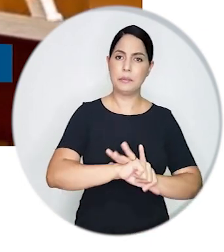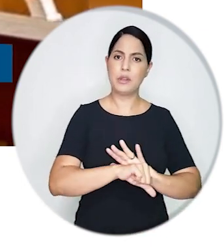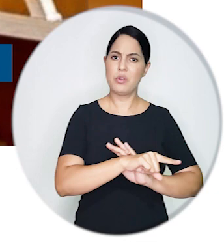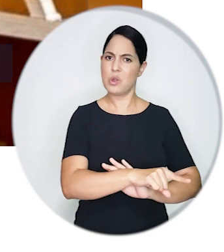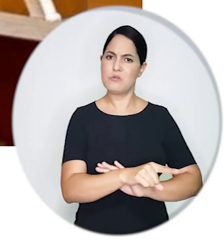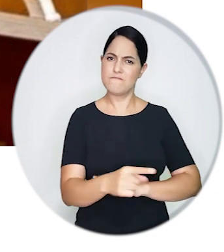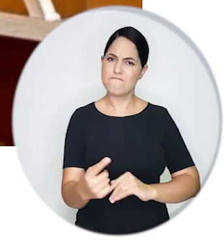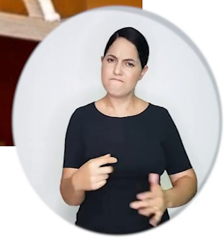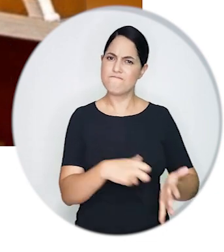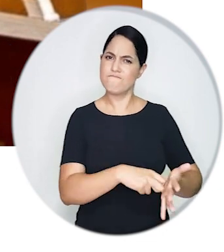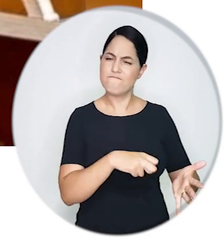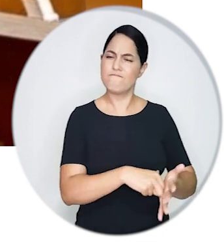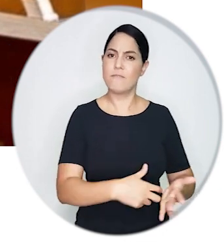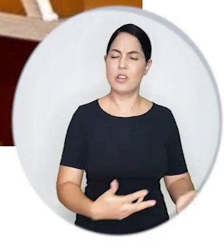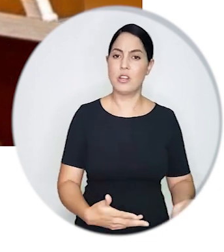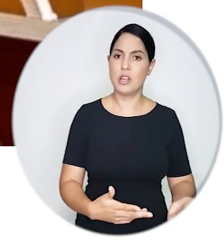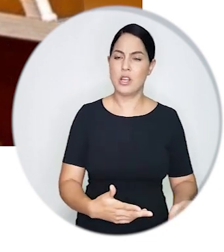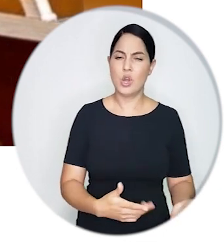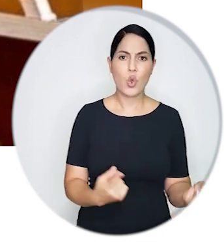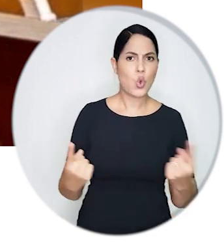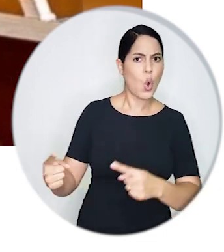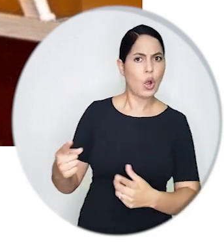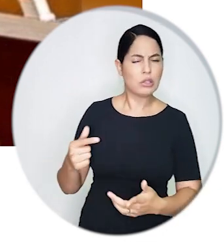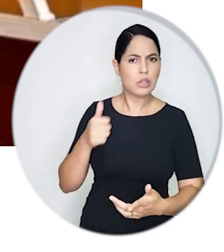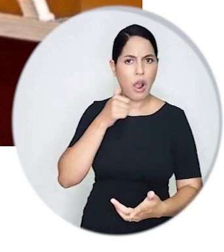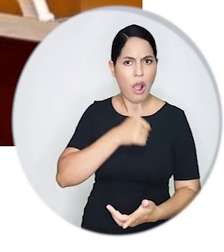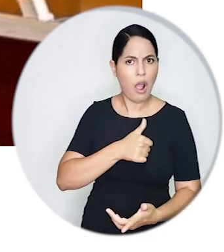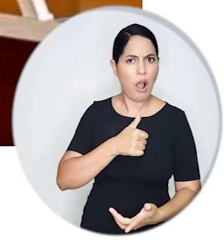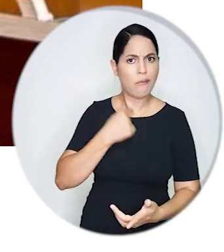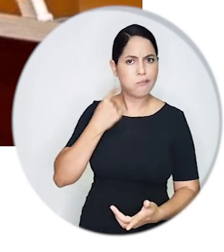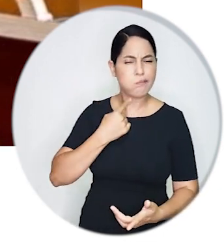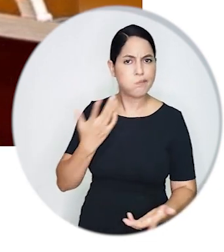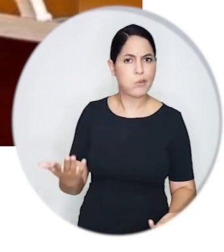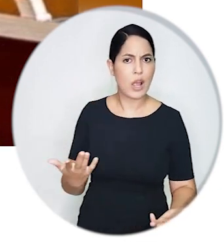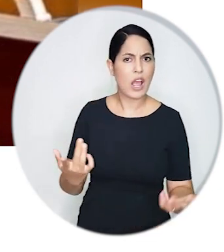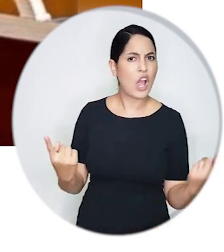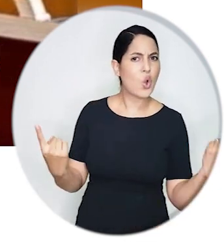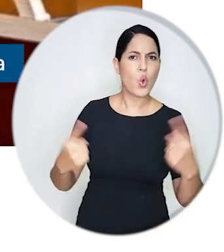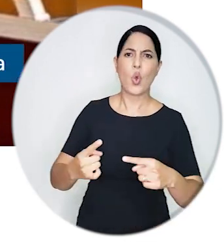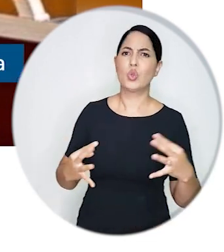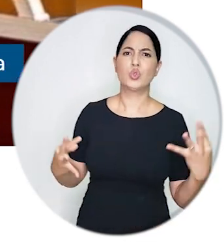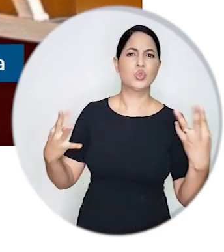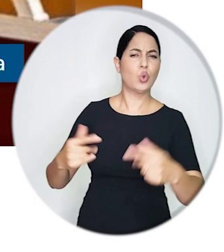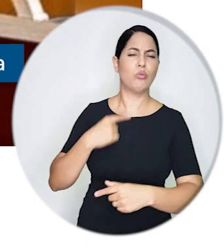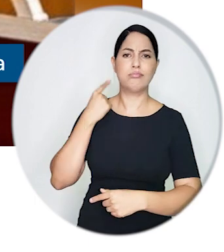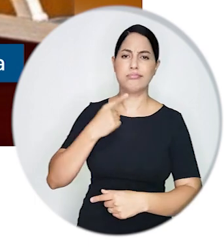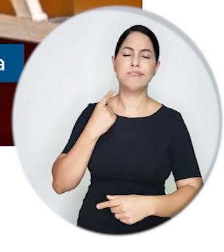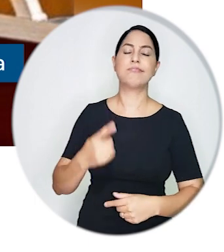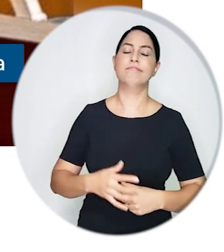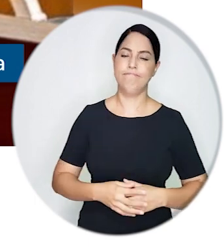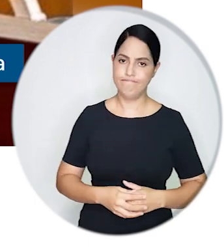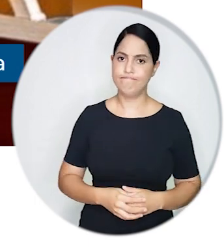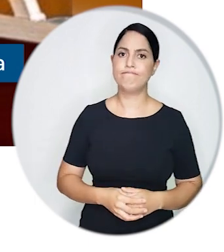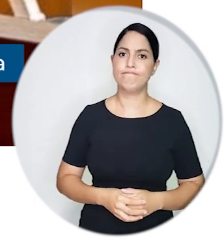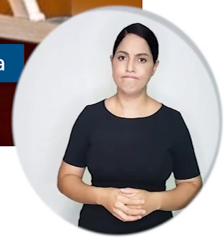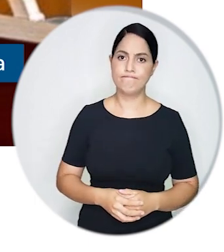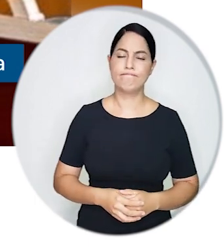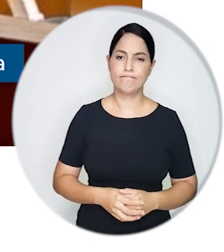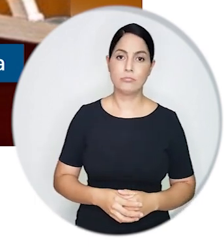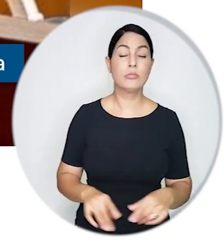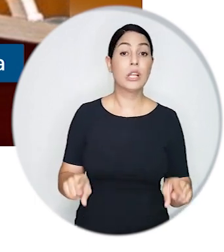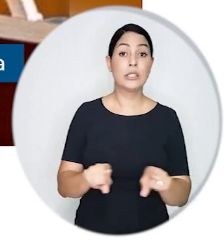que situações como essas não voltem a ocorrer. Um ato de violência praticado contra uma advogada é um ato de violência contra toda